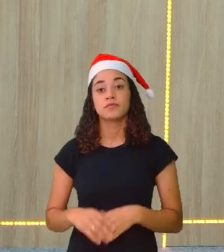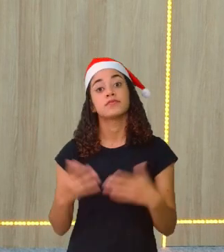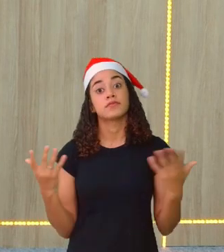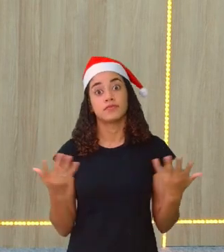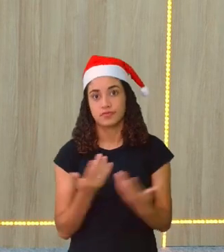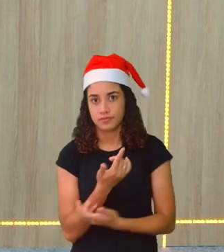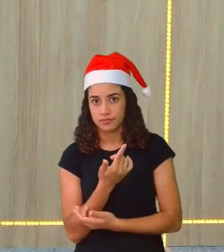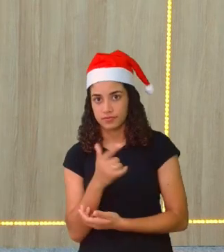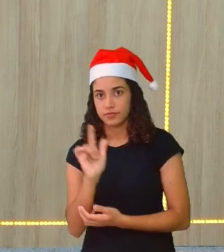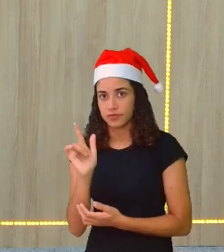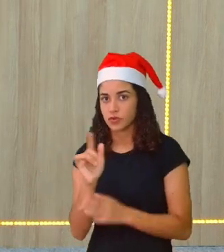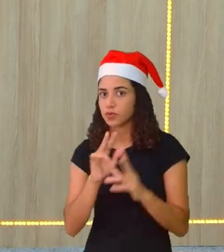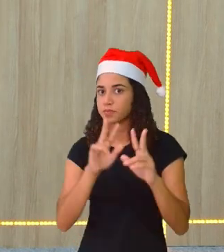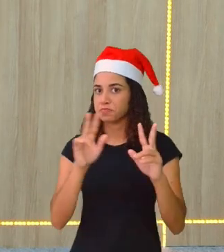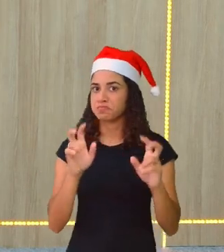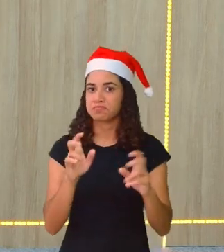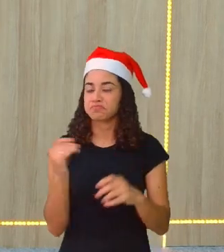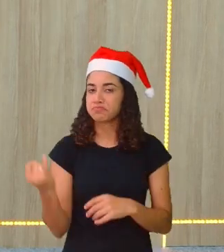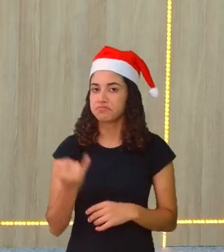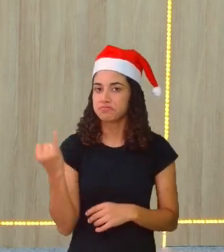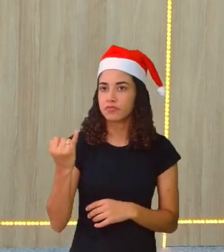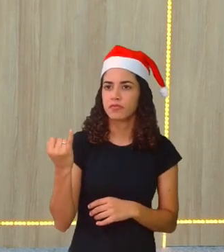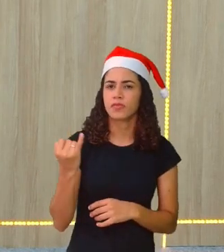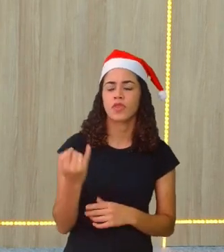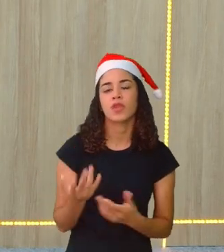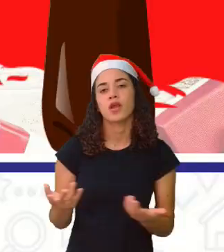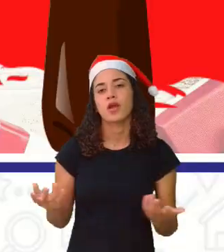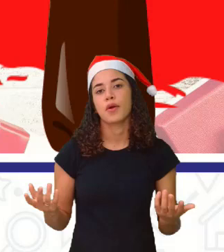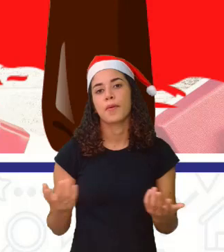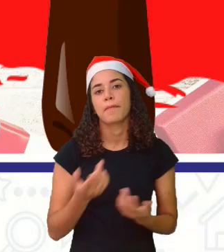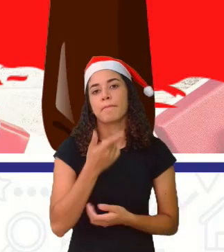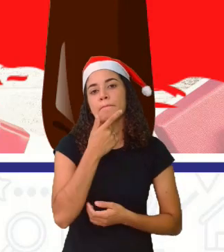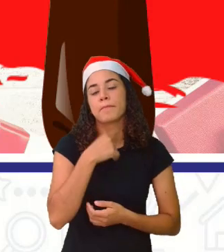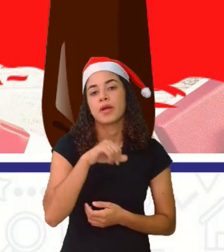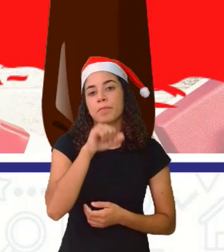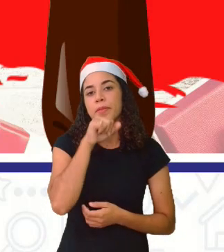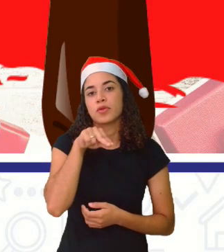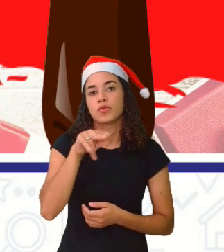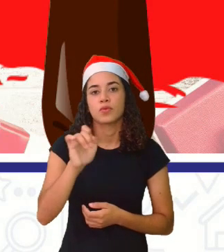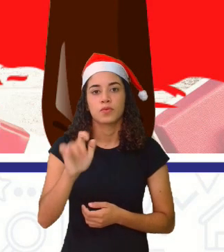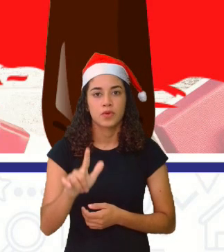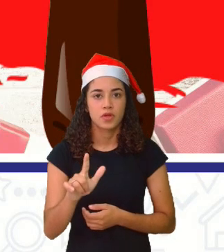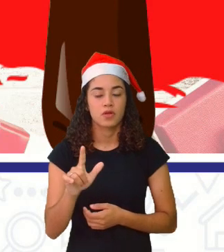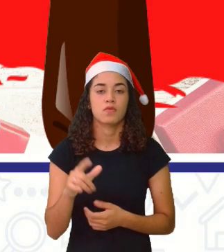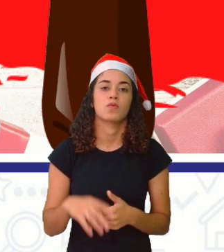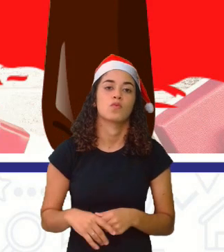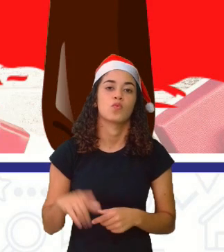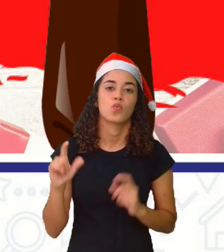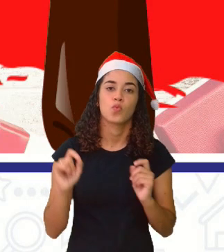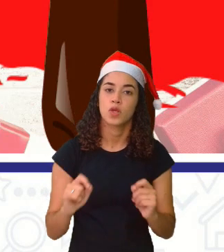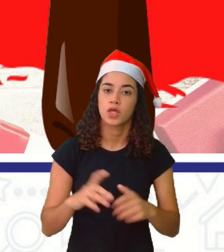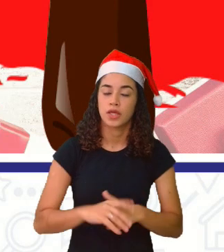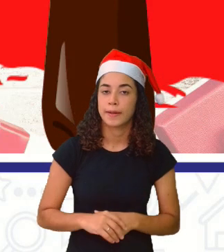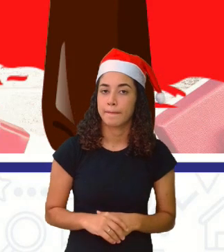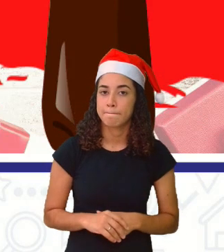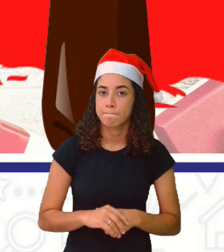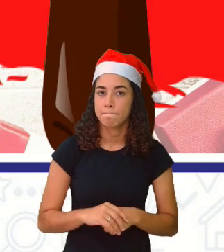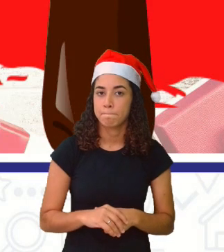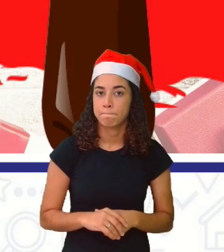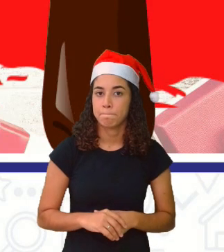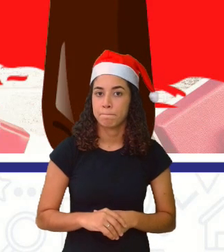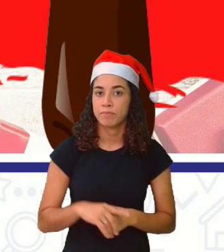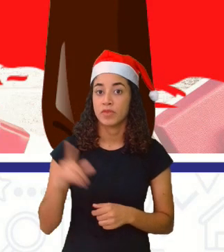outra questão muito importante, a imagem do Papai Noel, ela foi popularizada, né,